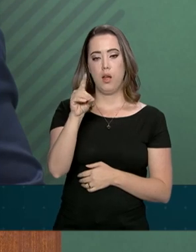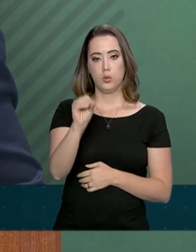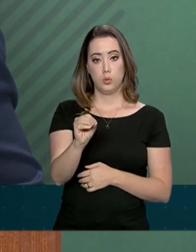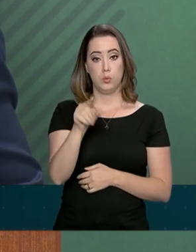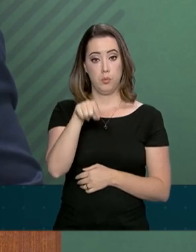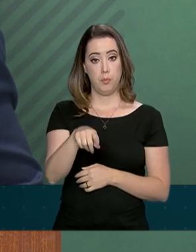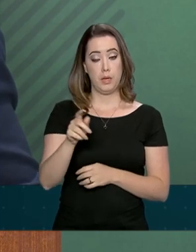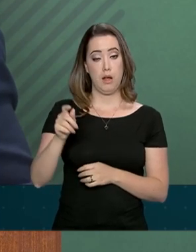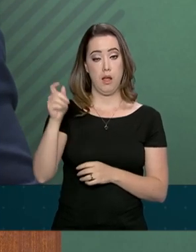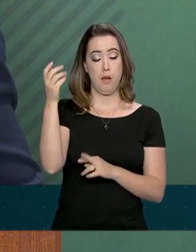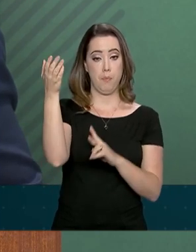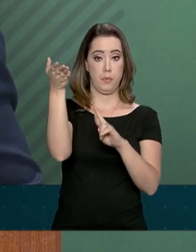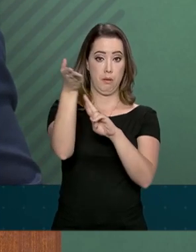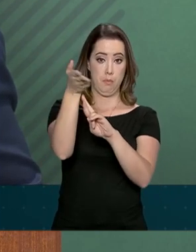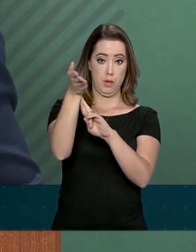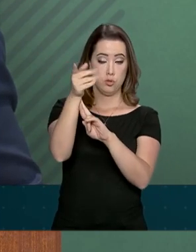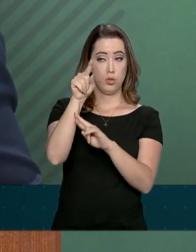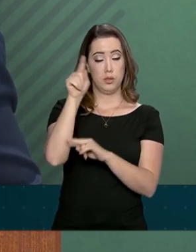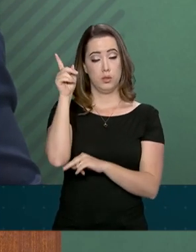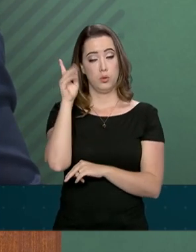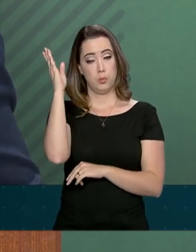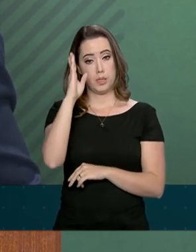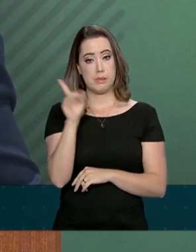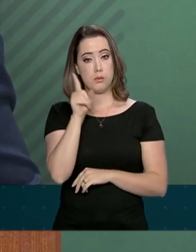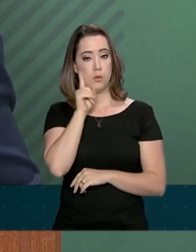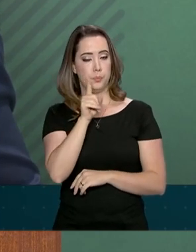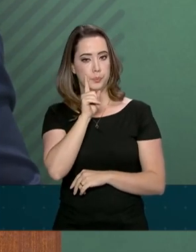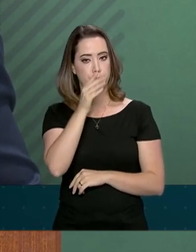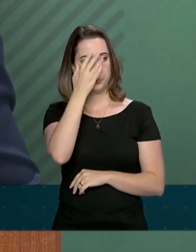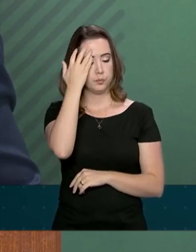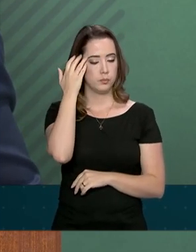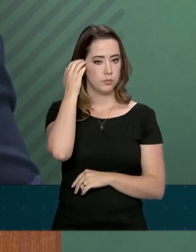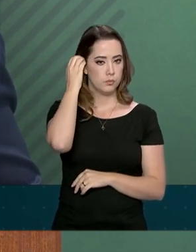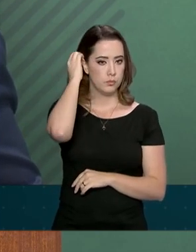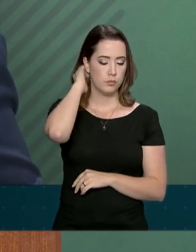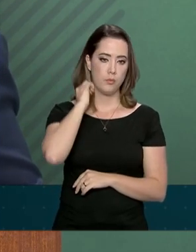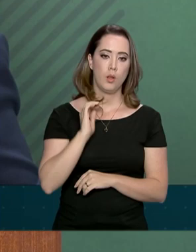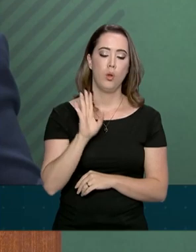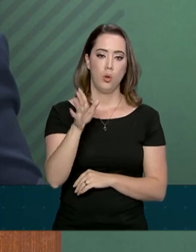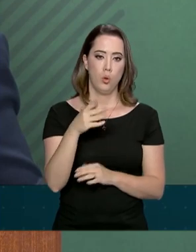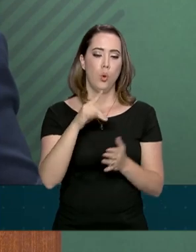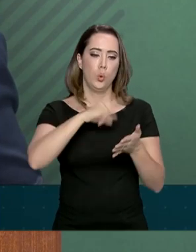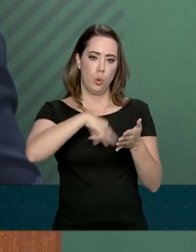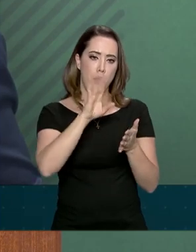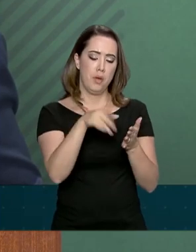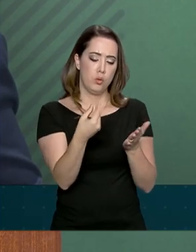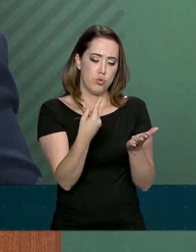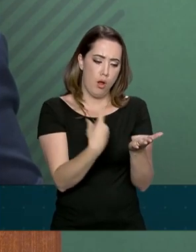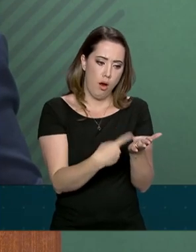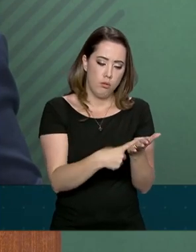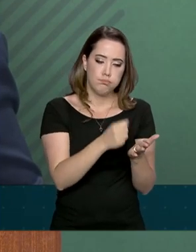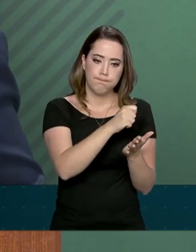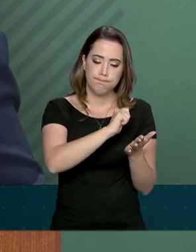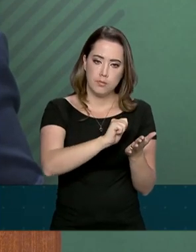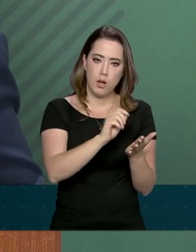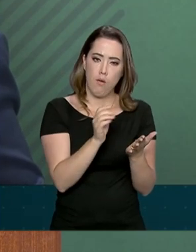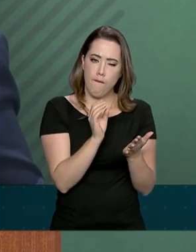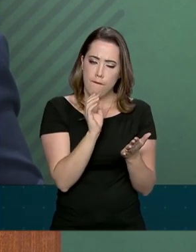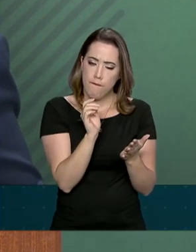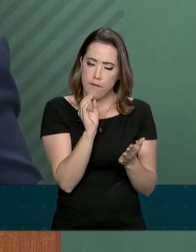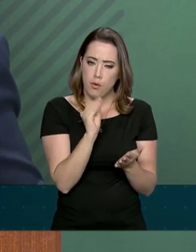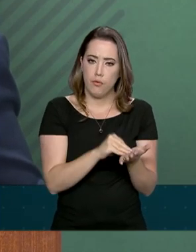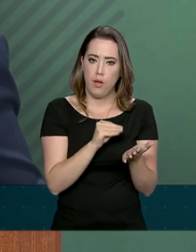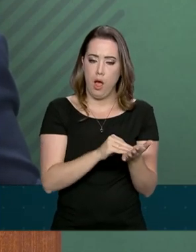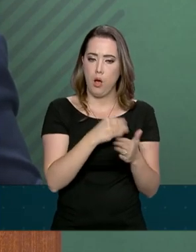terminado está nas mãos do ministro jorge que despachará com o senhor presidente então documento ainda não foi avançado em direção